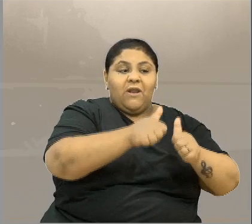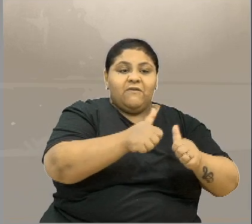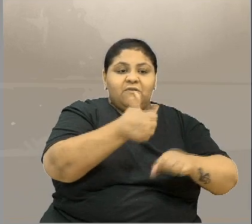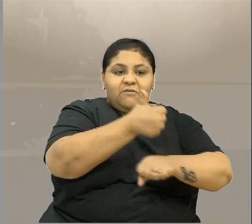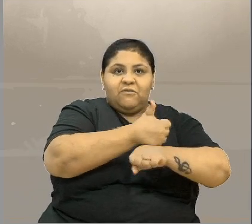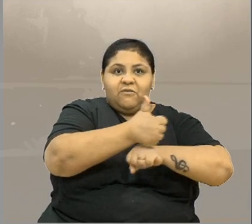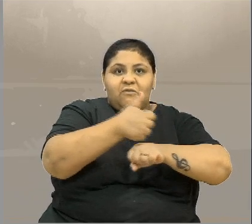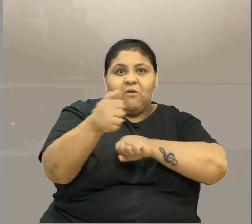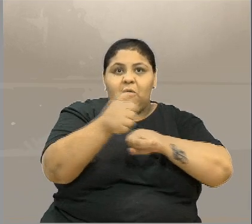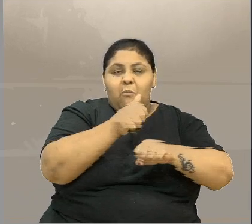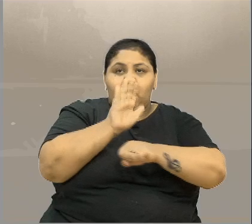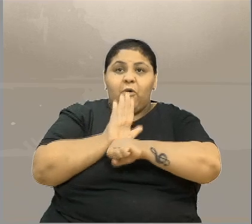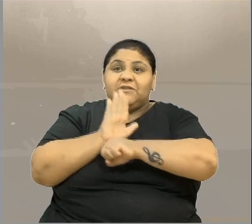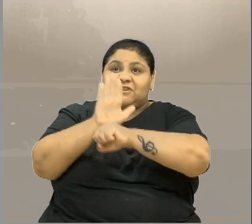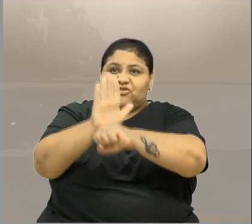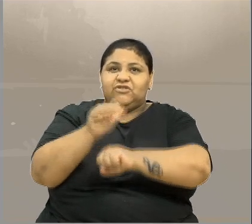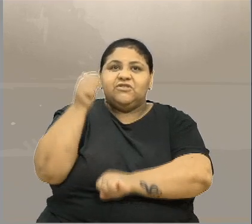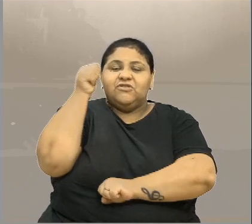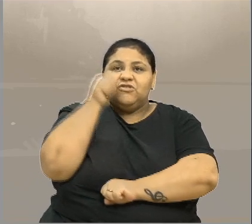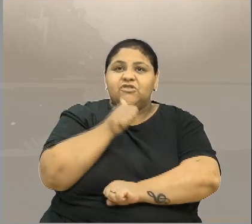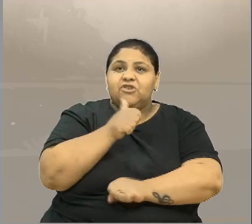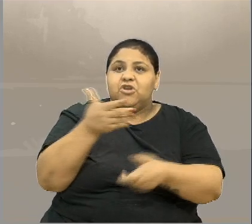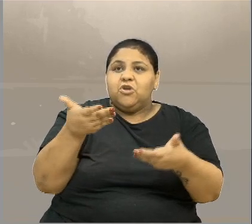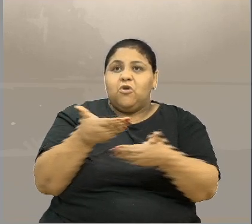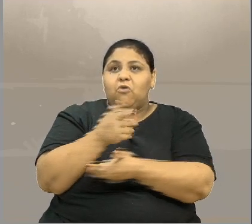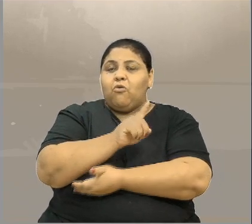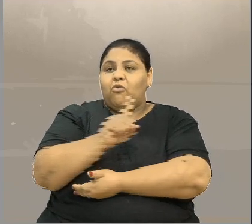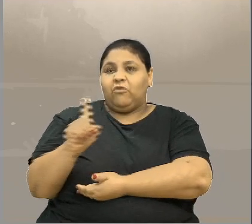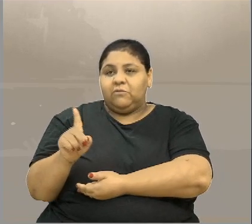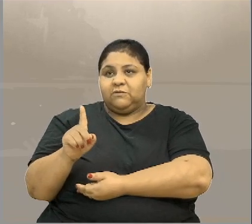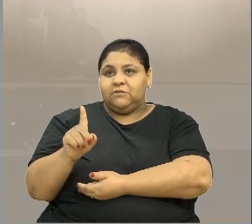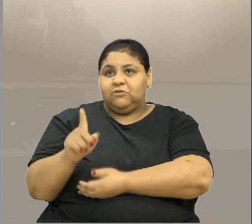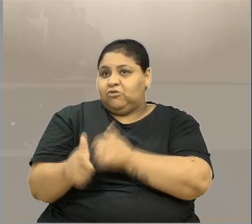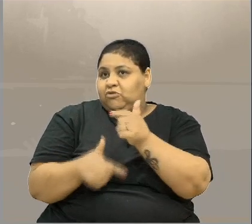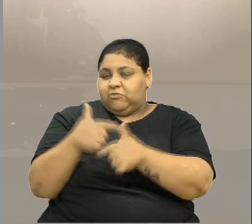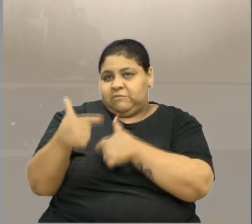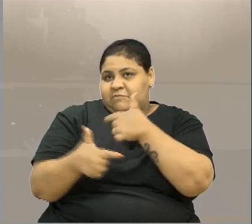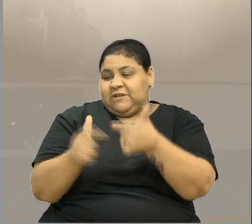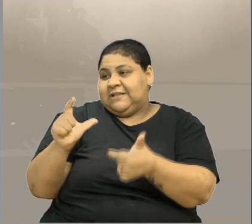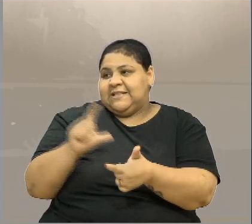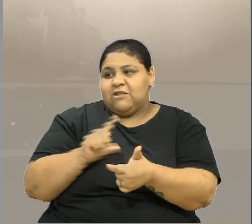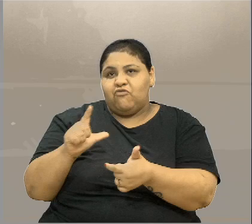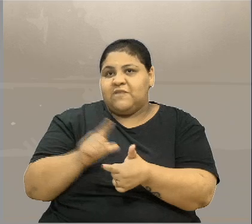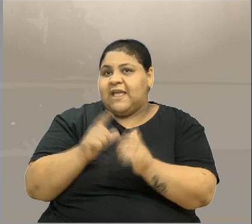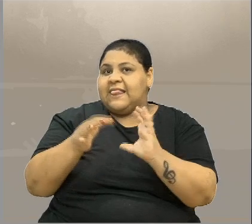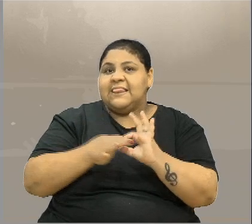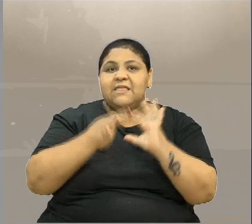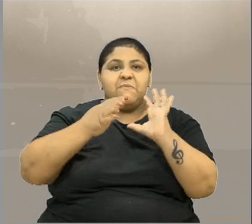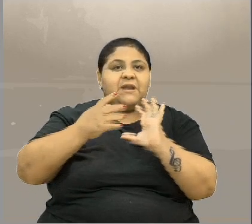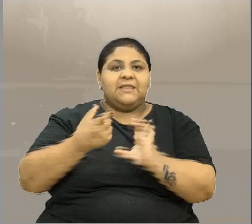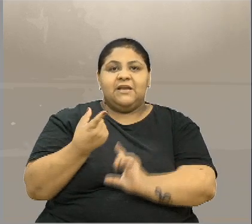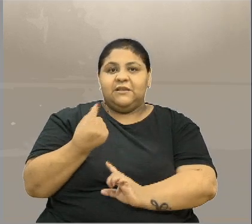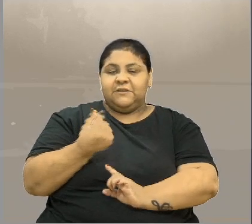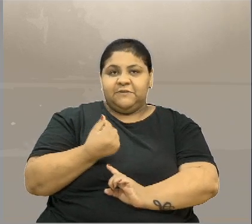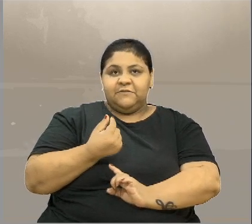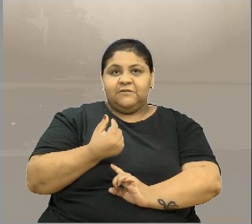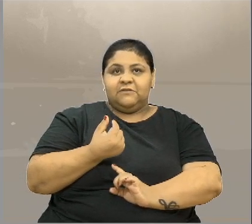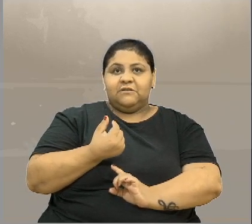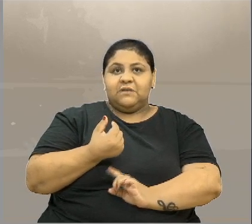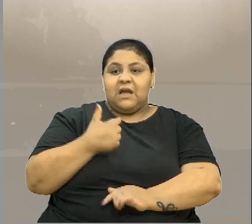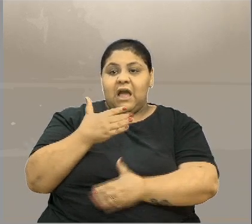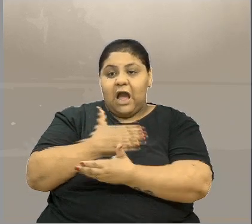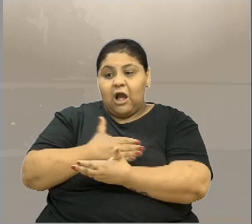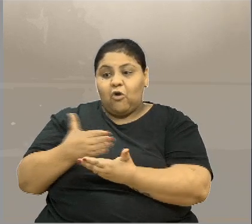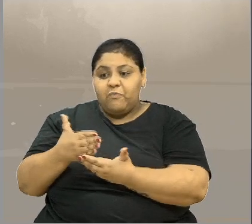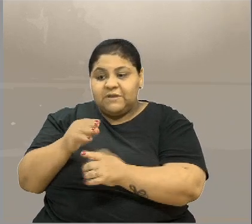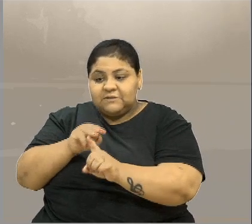para que a gente possa ajudar as mulheres que não estão, né, trabalhando, que não têm autonomia financeira a se colocarem no mercado de